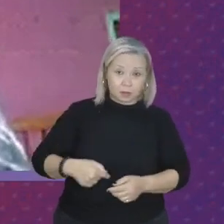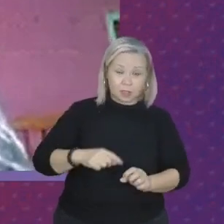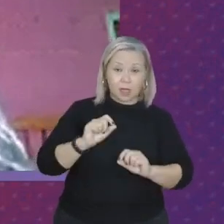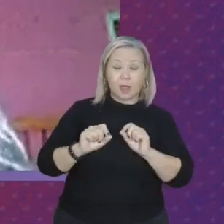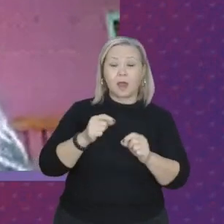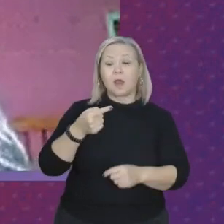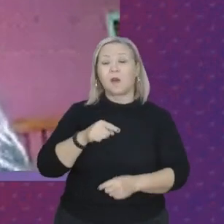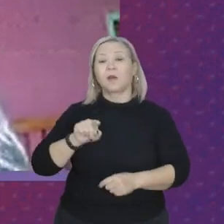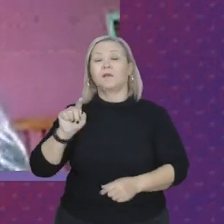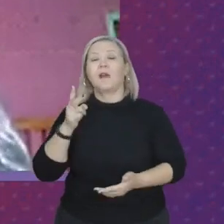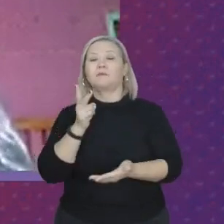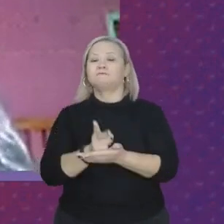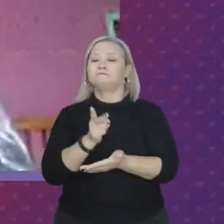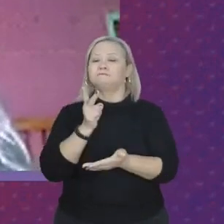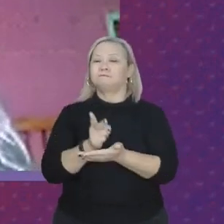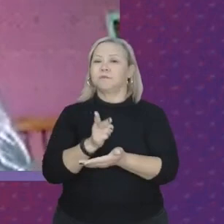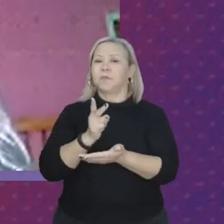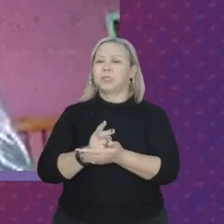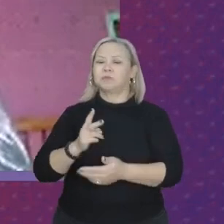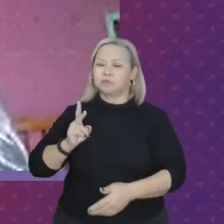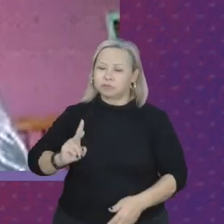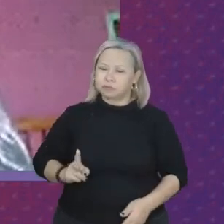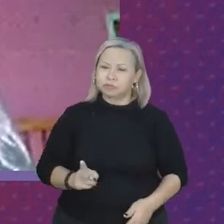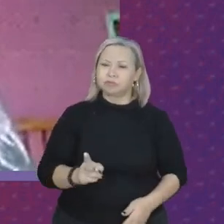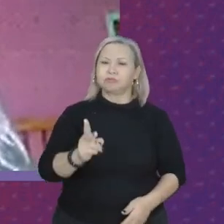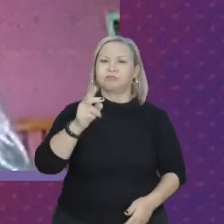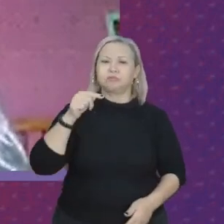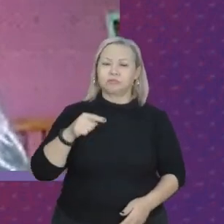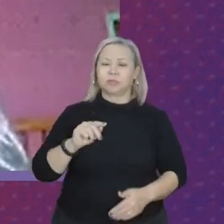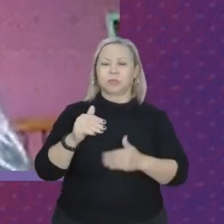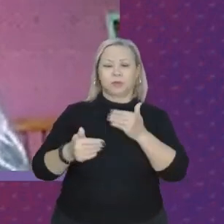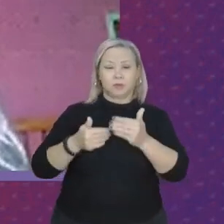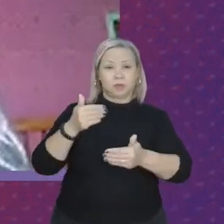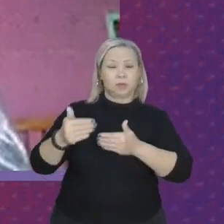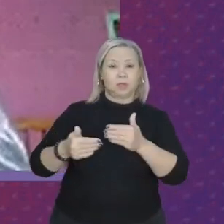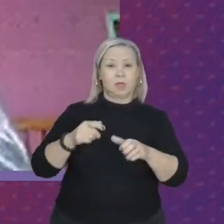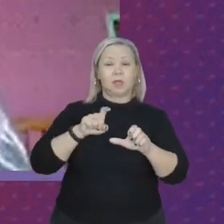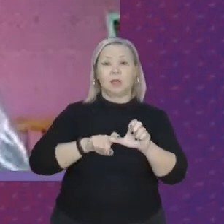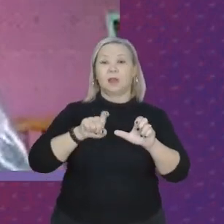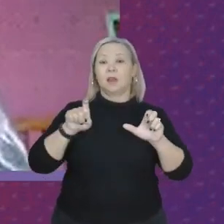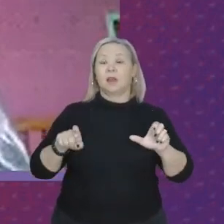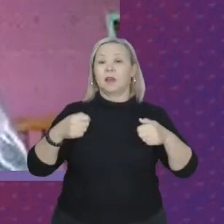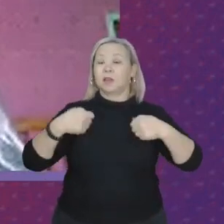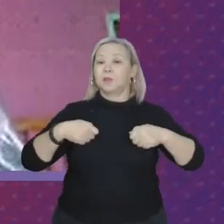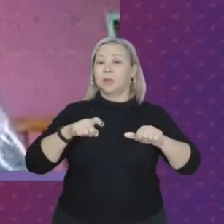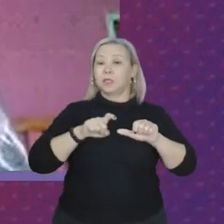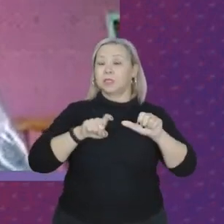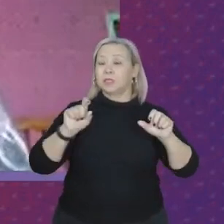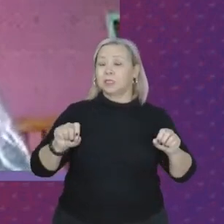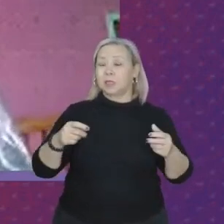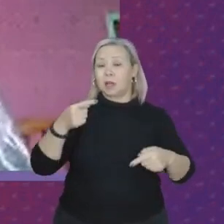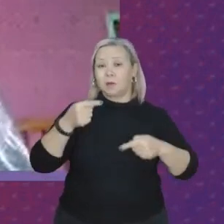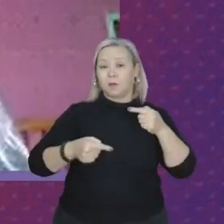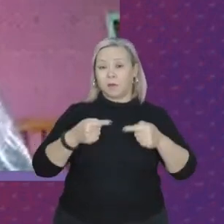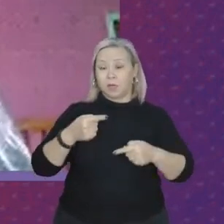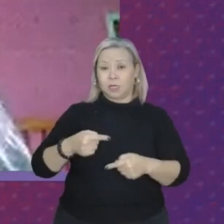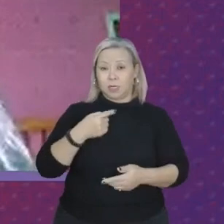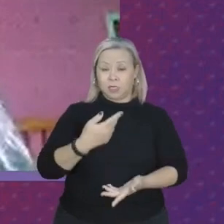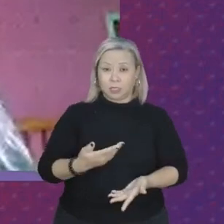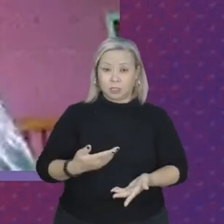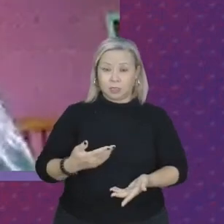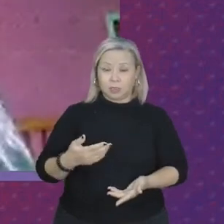vai permanecer ao longo do processo, independente da política de governo. Se essa